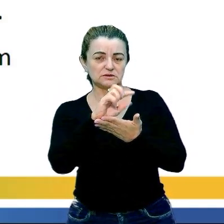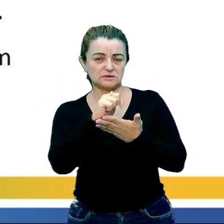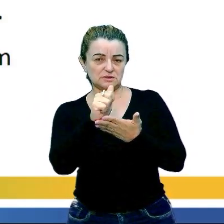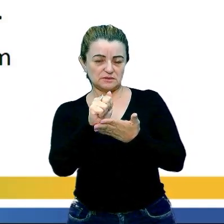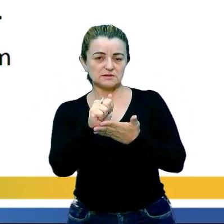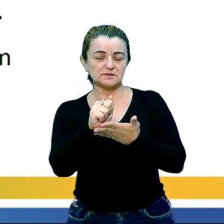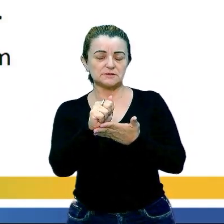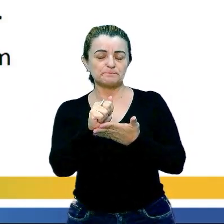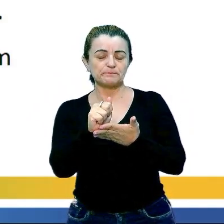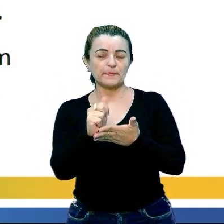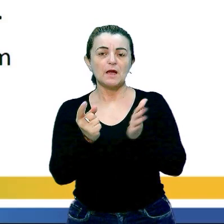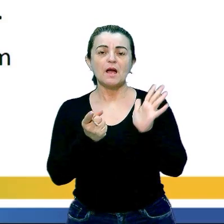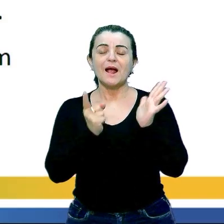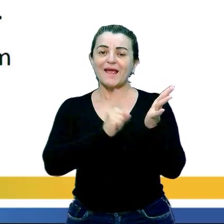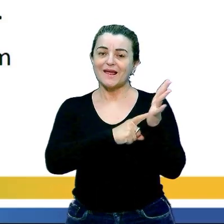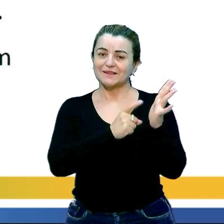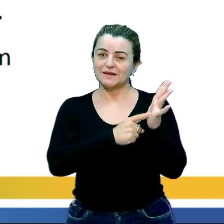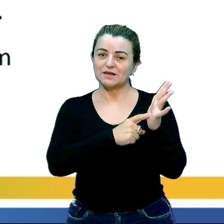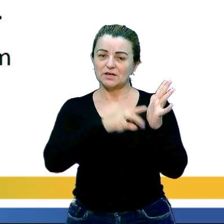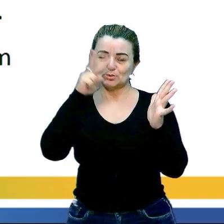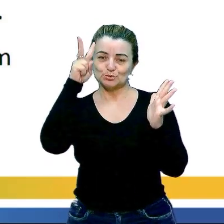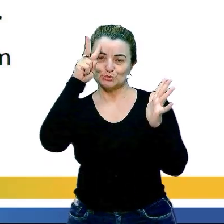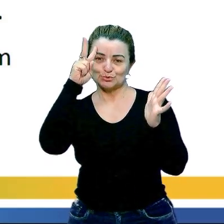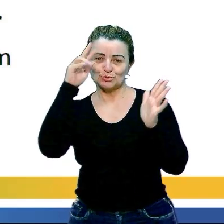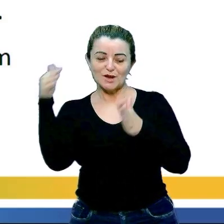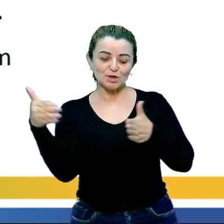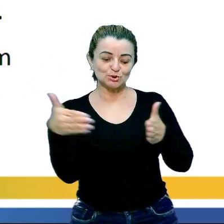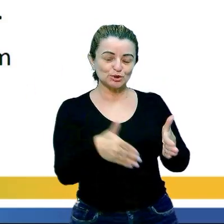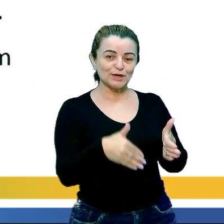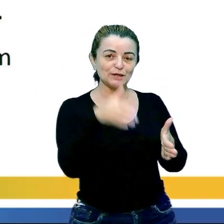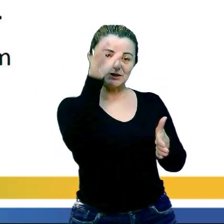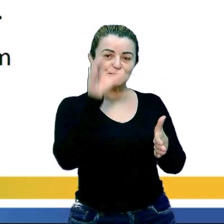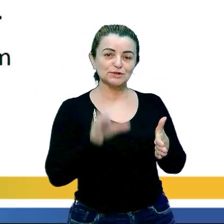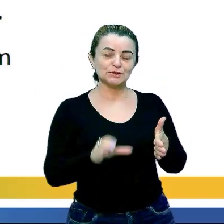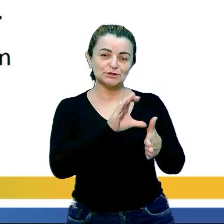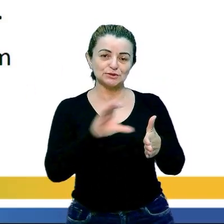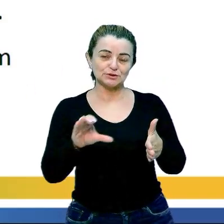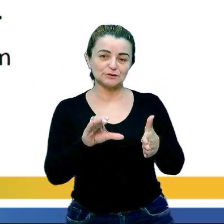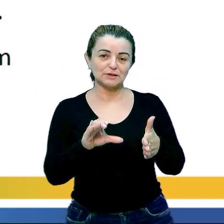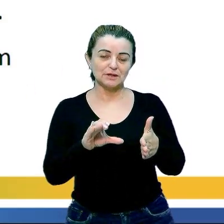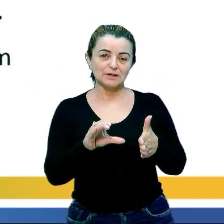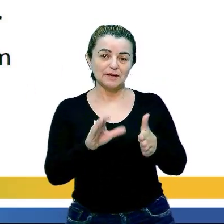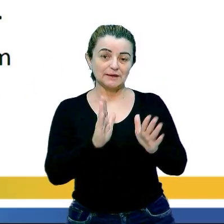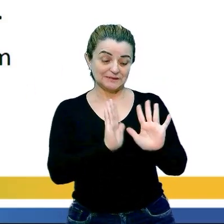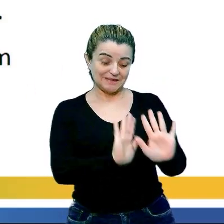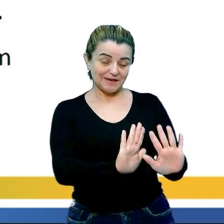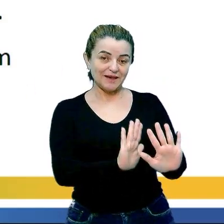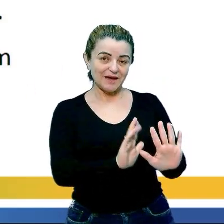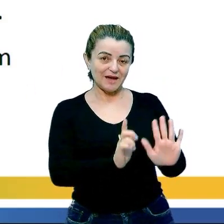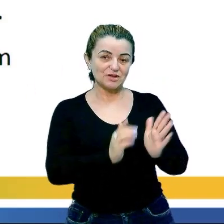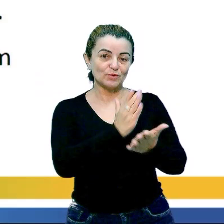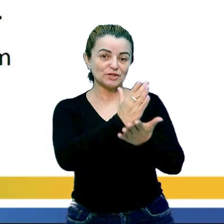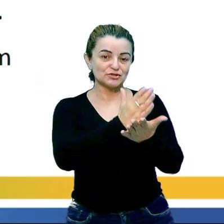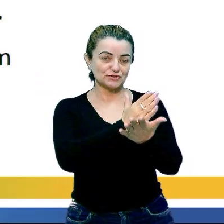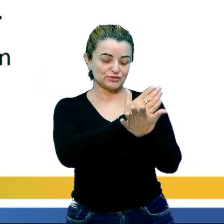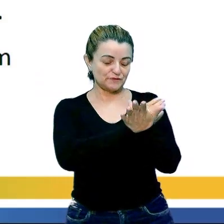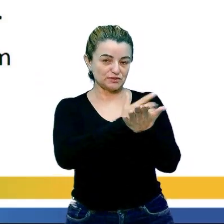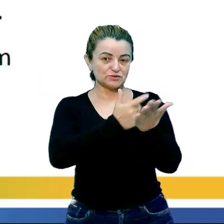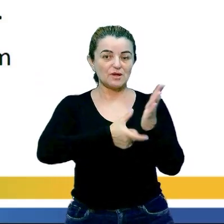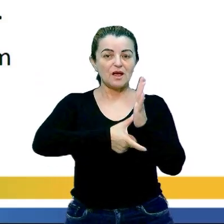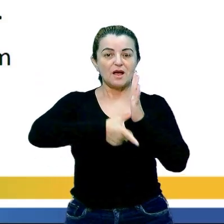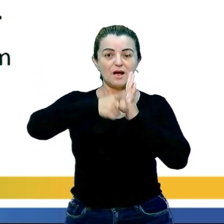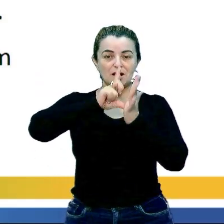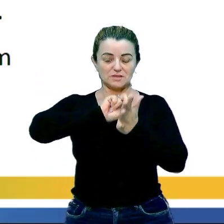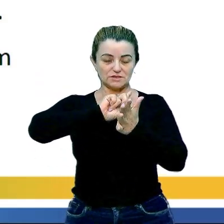Cristo na história, tanto que a partir daí é dividida, né, a história entre antes e depois de Cristo. Né,